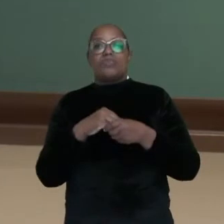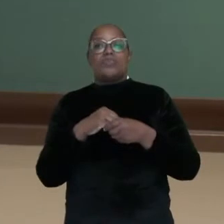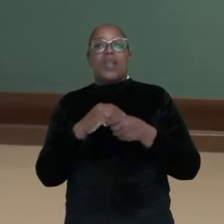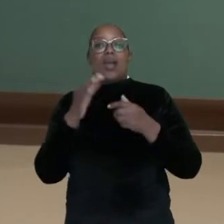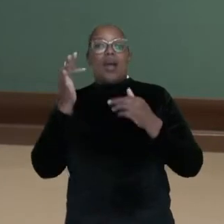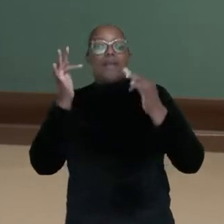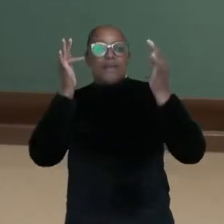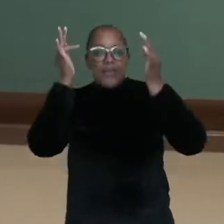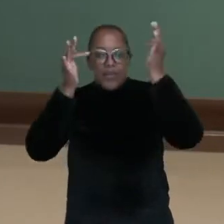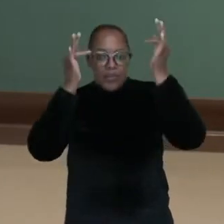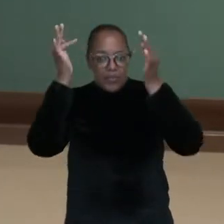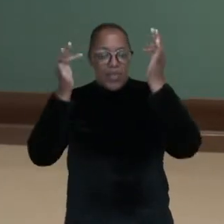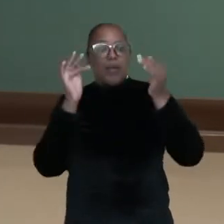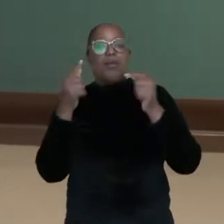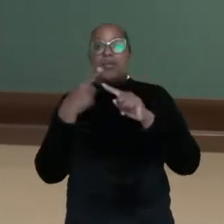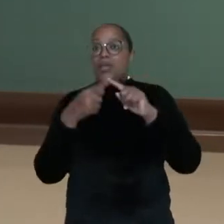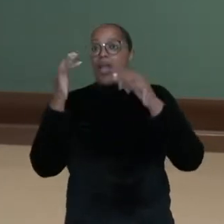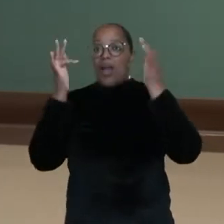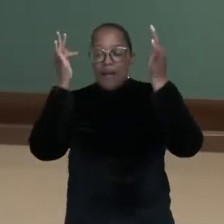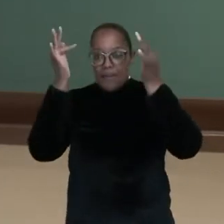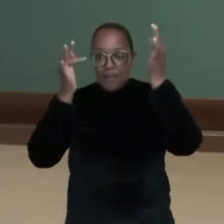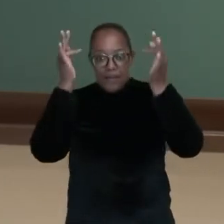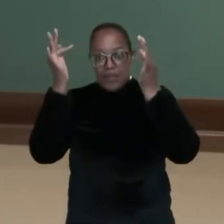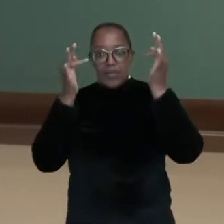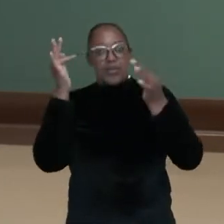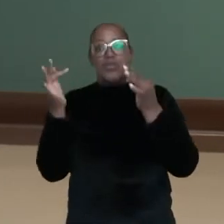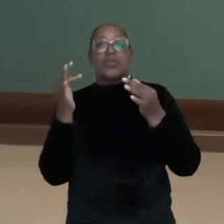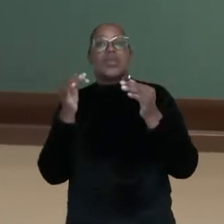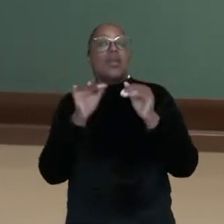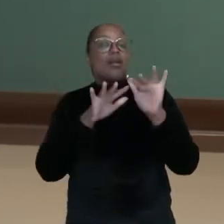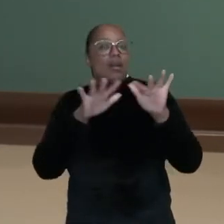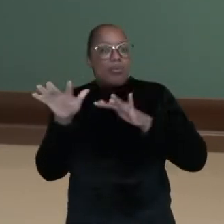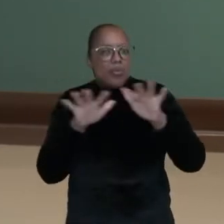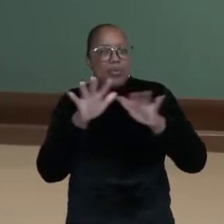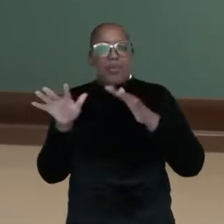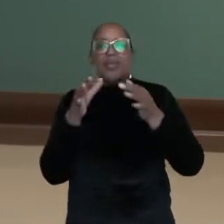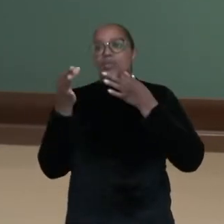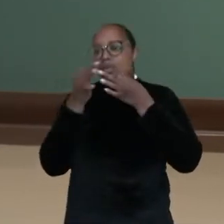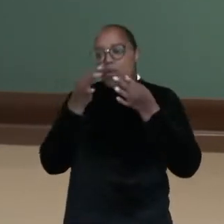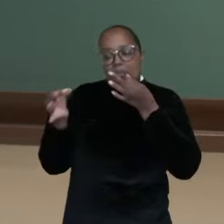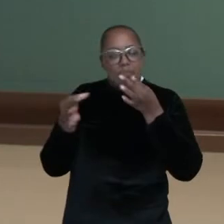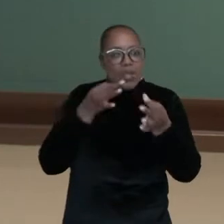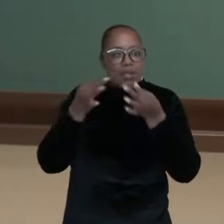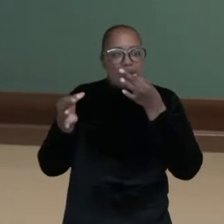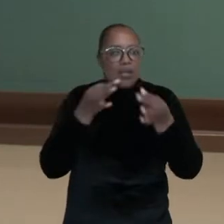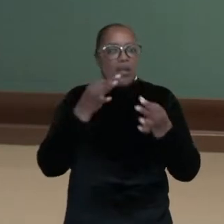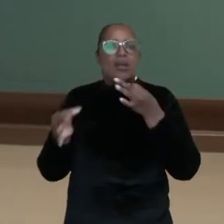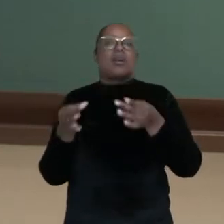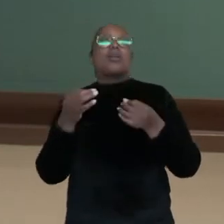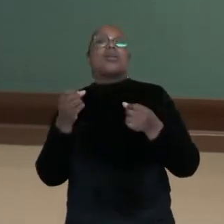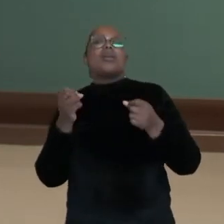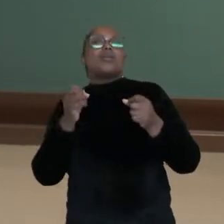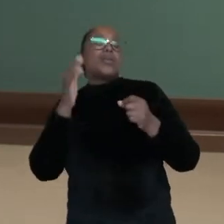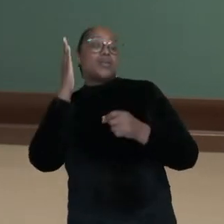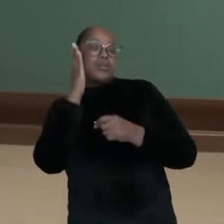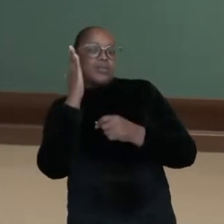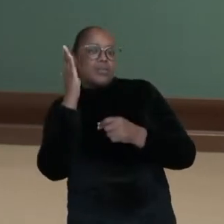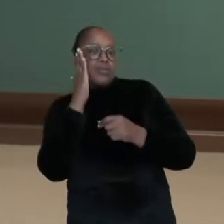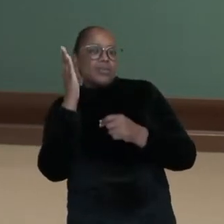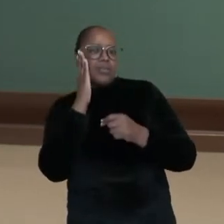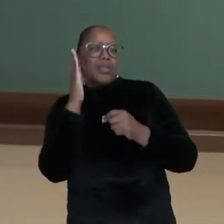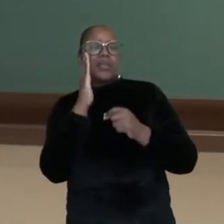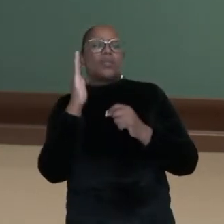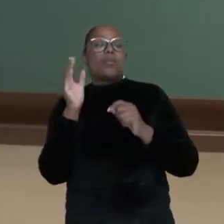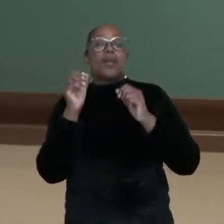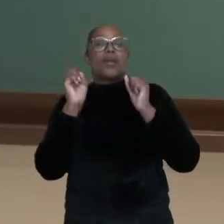que a filosofia é isso. A filosofia é esse movimento de questionamento, a filosofia é um movimento de entendimento,